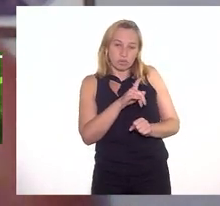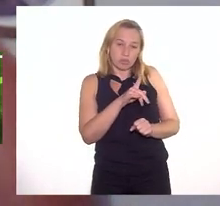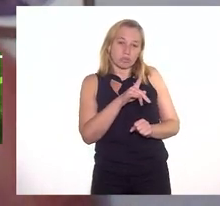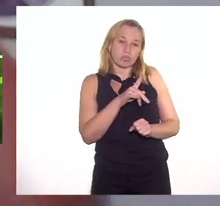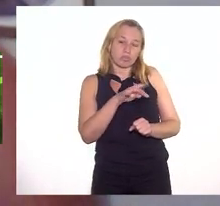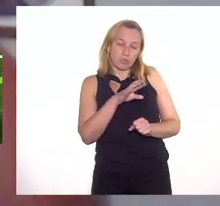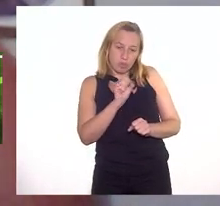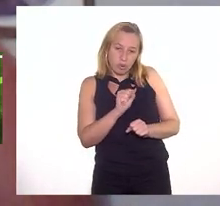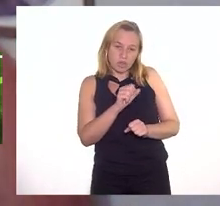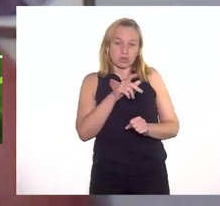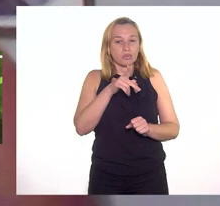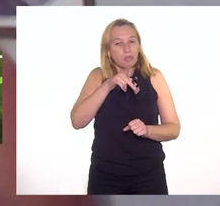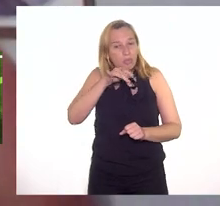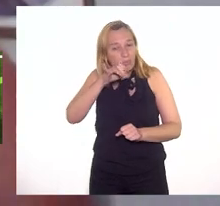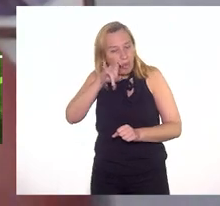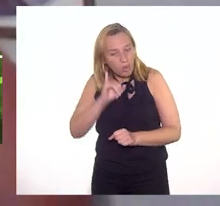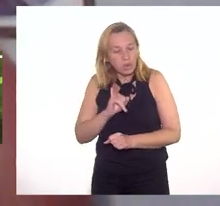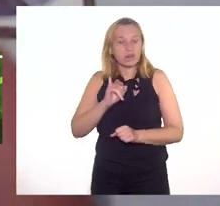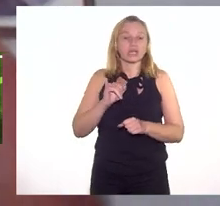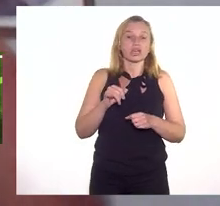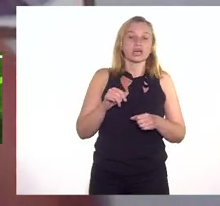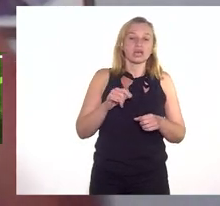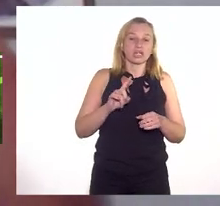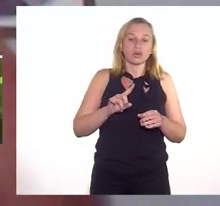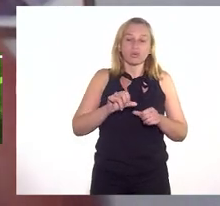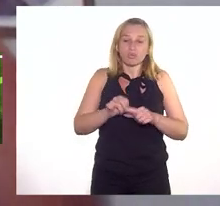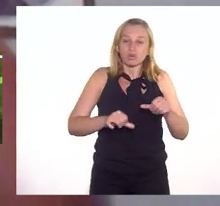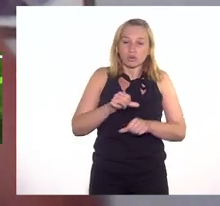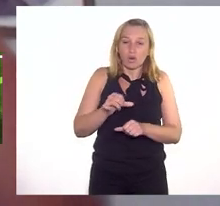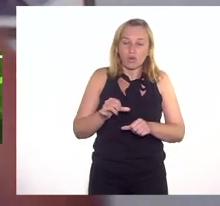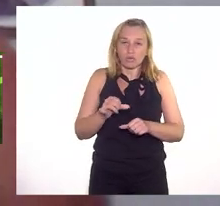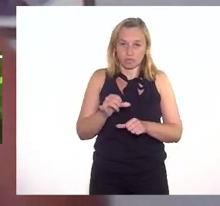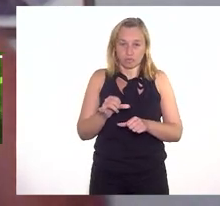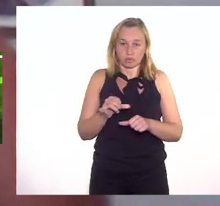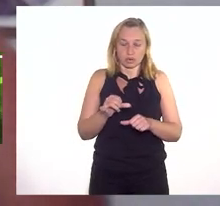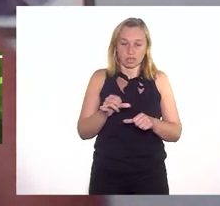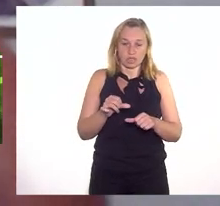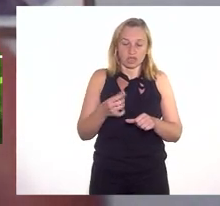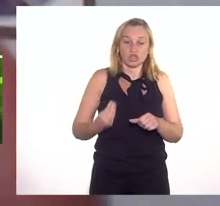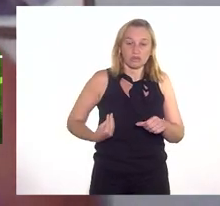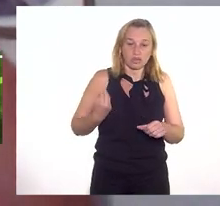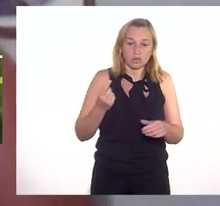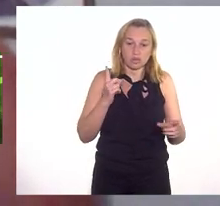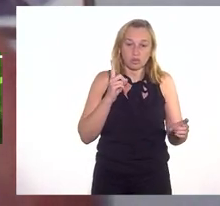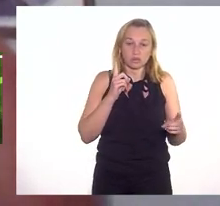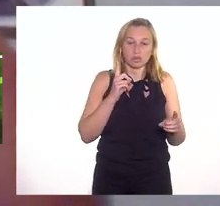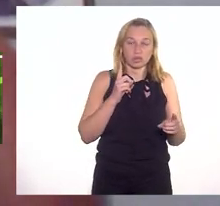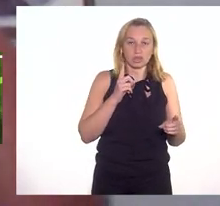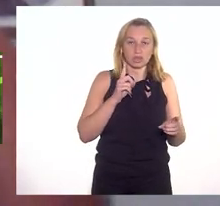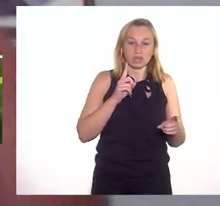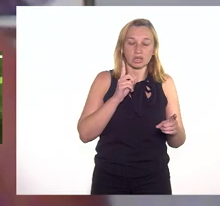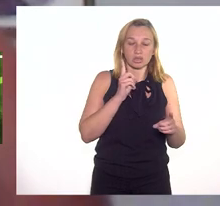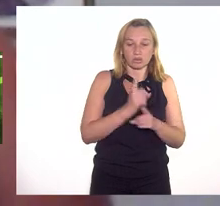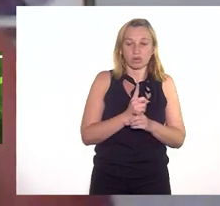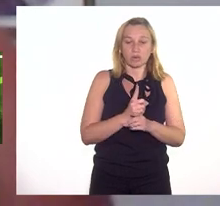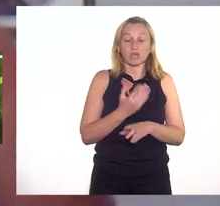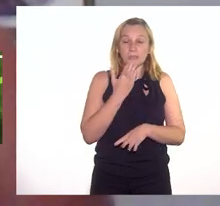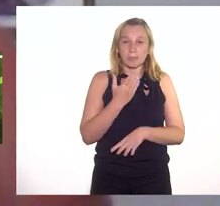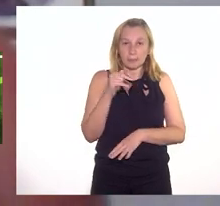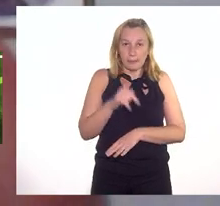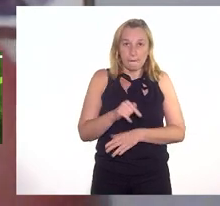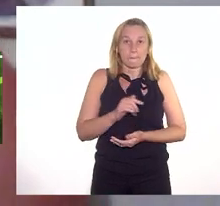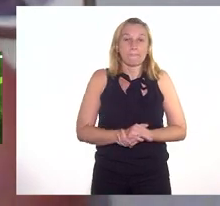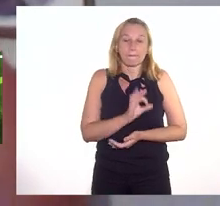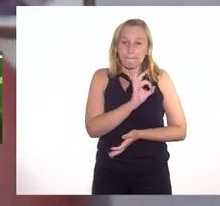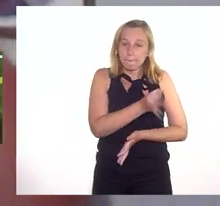ela leva a gente a uma nova mudança de vida quando a gente se descobre nesse momento. E o que a gente pede aqui